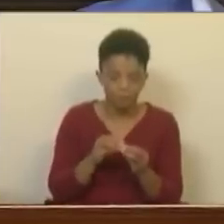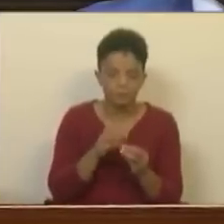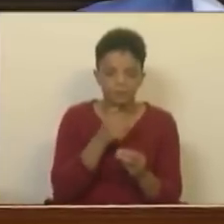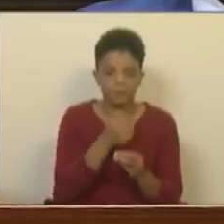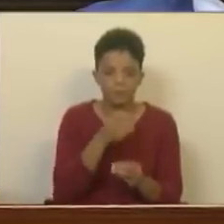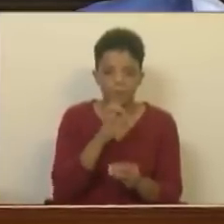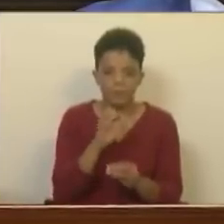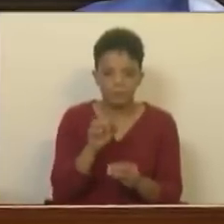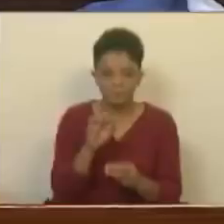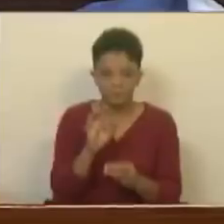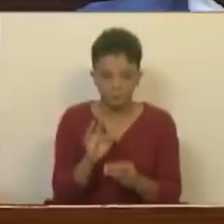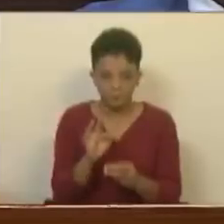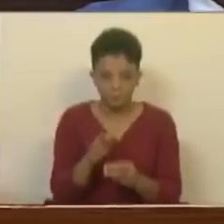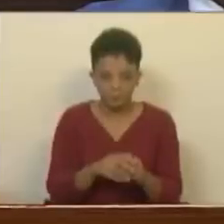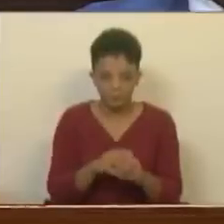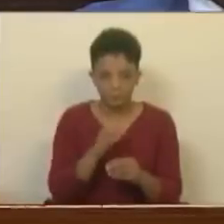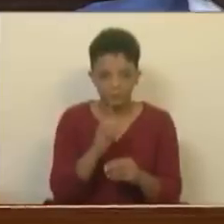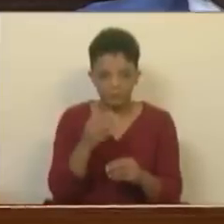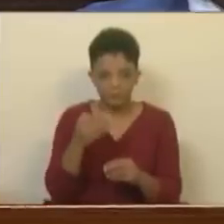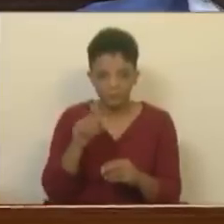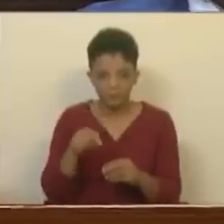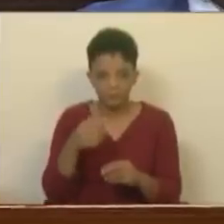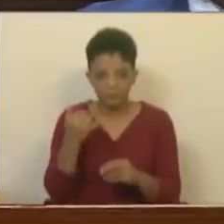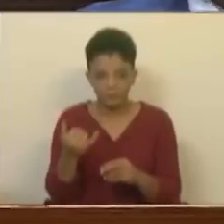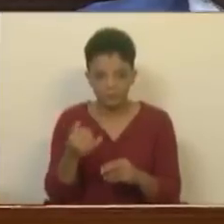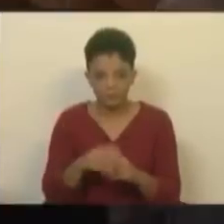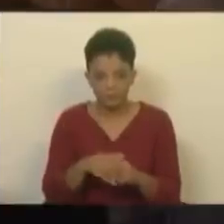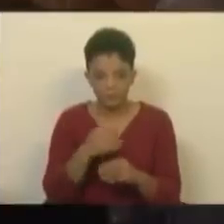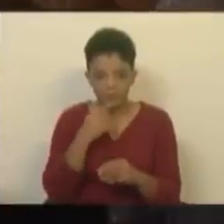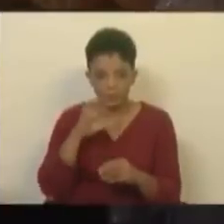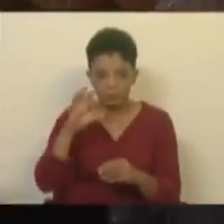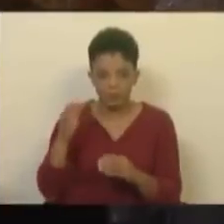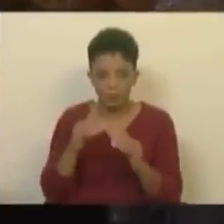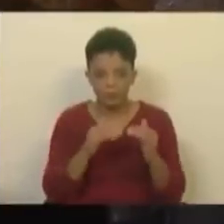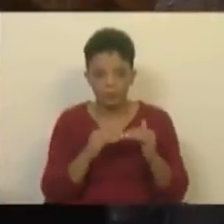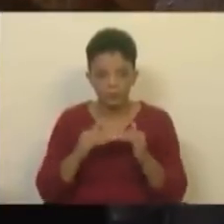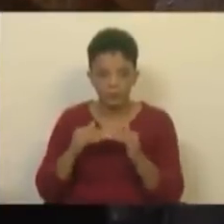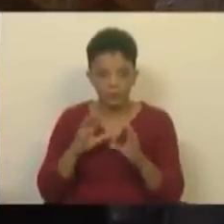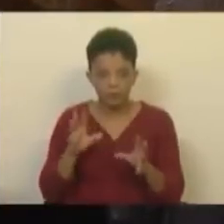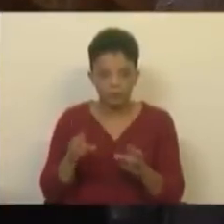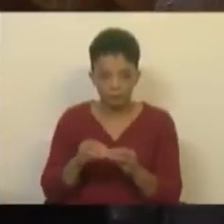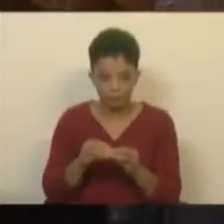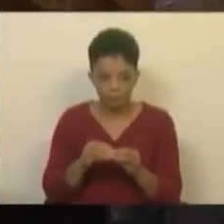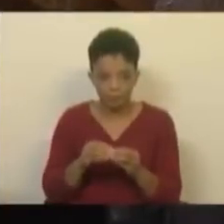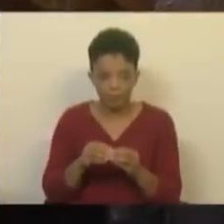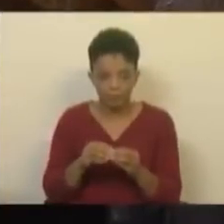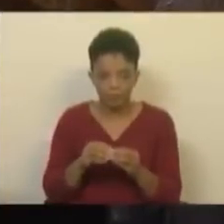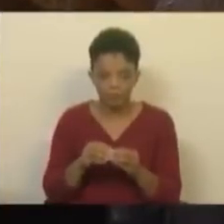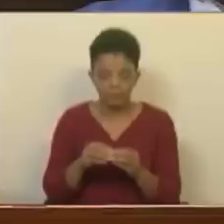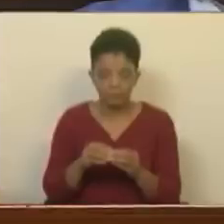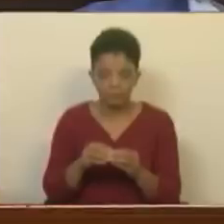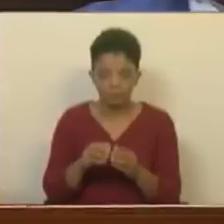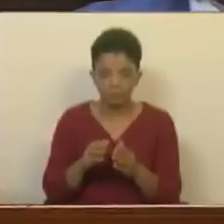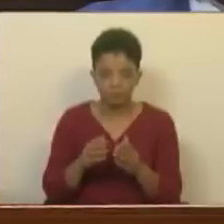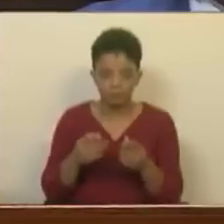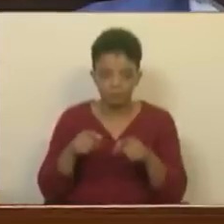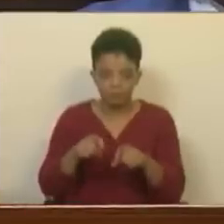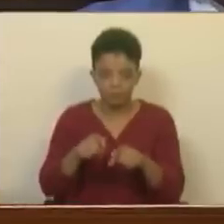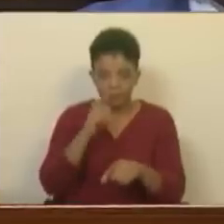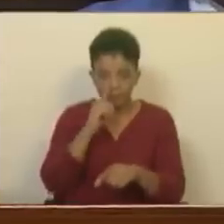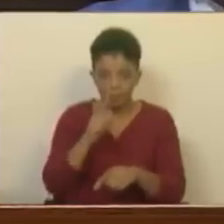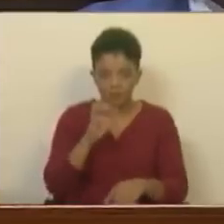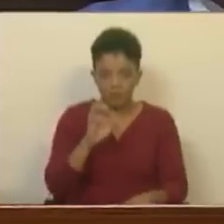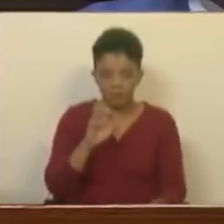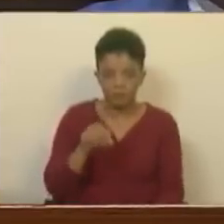de 58.4 para 67,2 ou seja os países da coesão como um todo aumenta convergiram faça a Alemanha